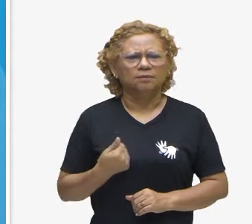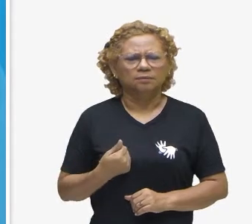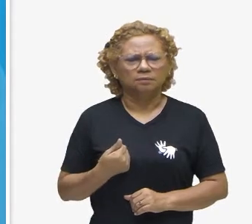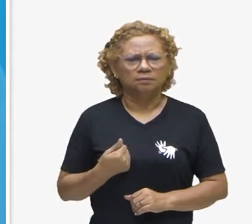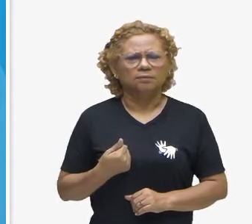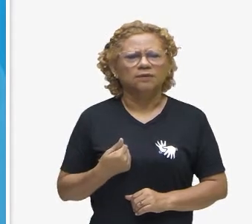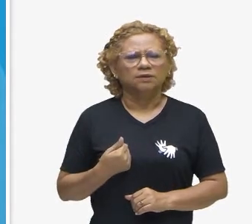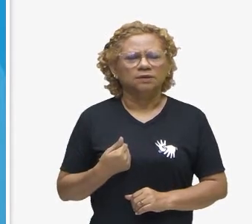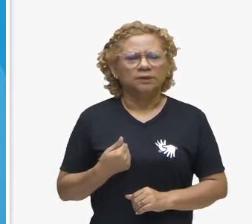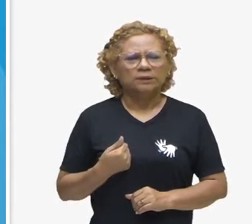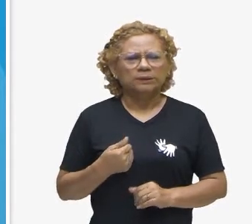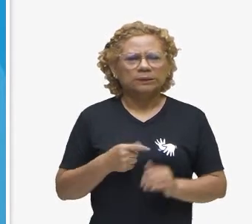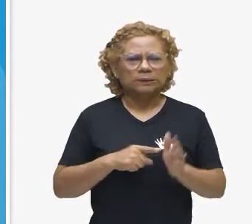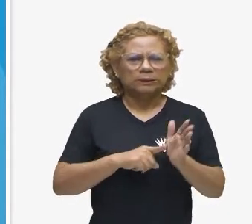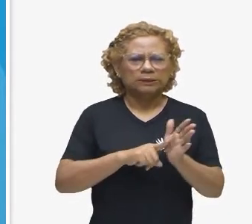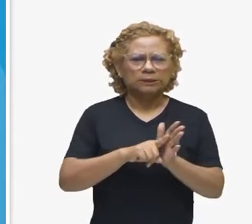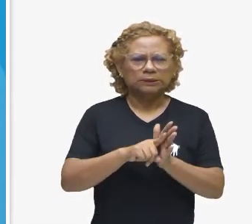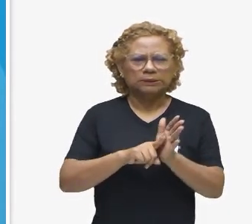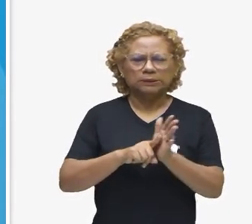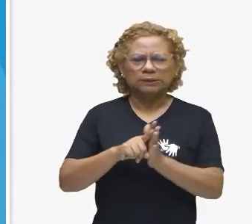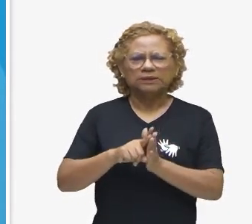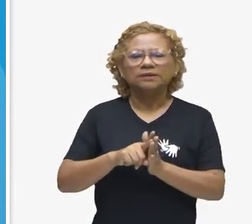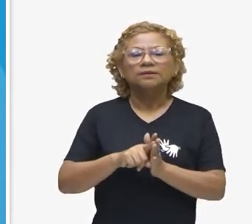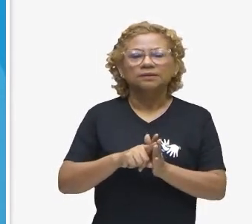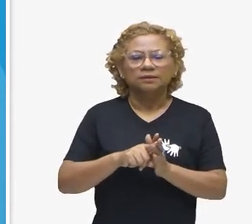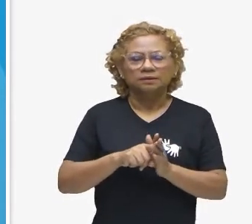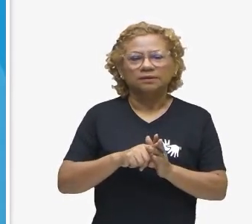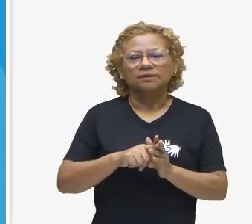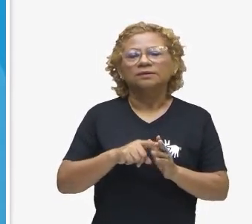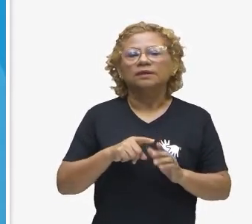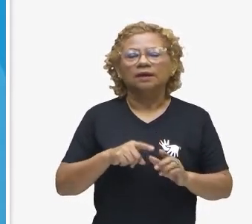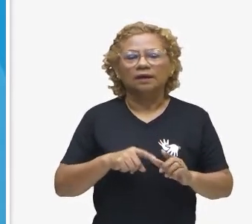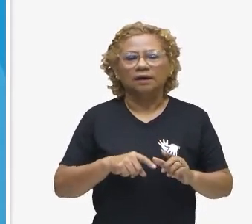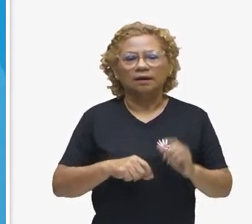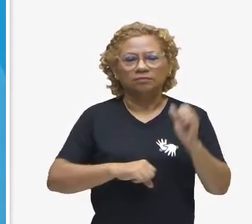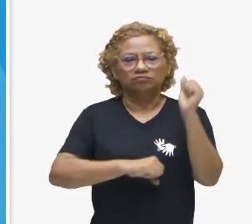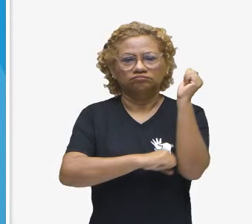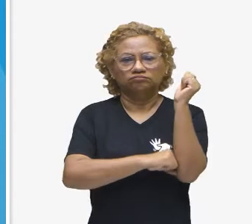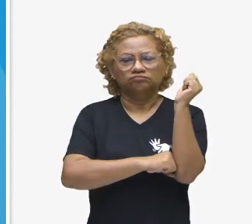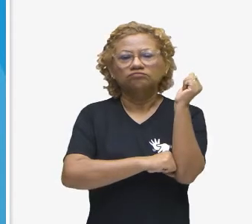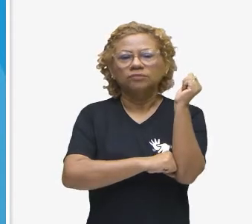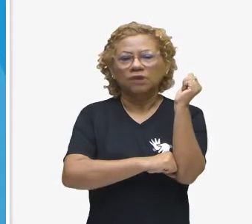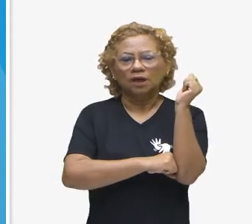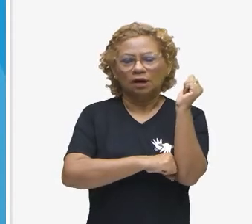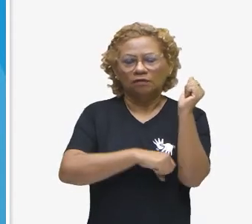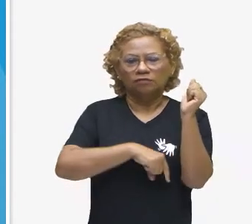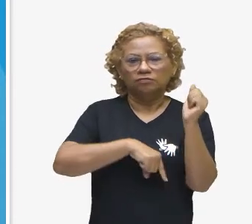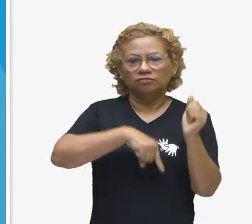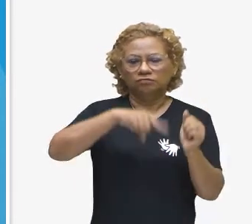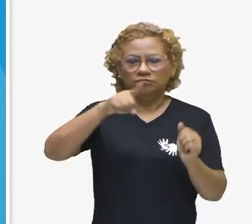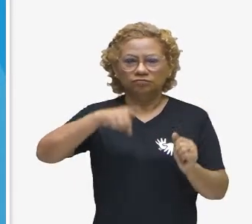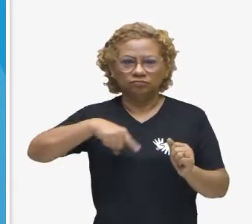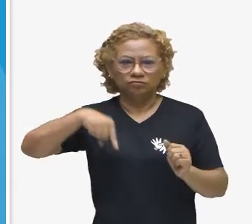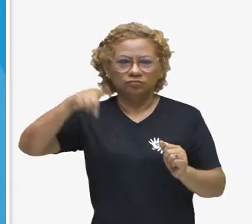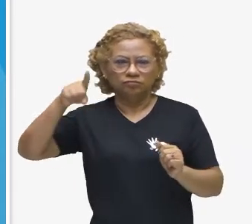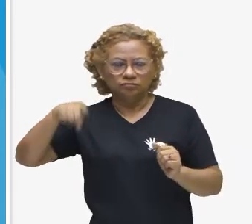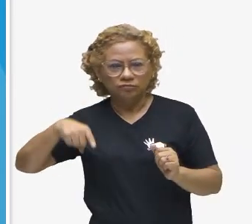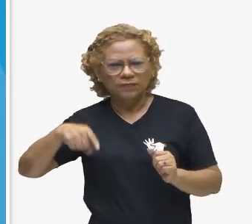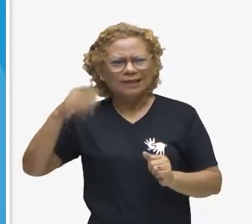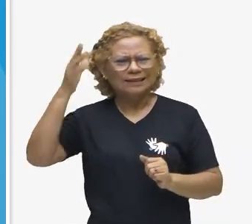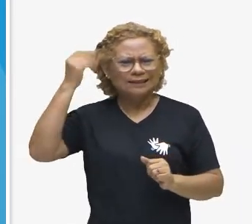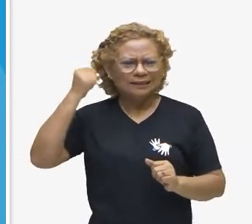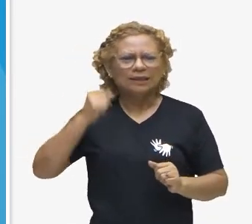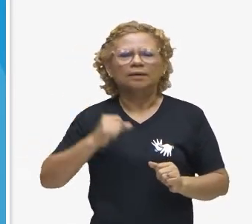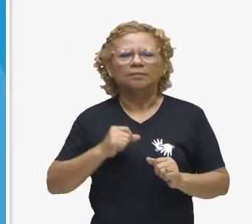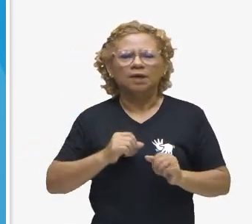Habilidades: analisar gráficos das funções trigonométricas, estabelecer e aplicar as relações no círculo trigonométrico, definir e